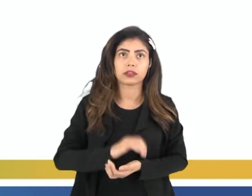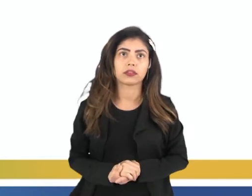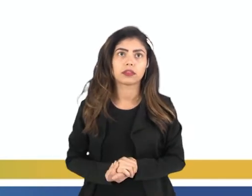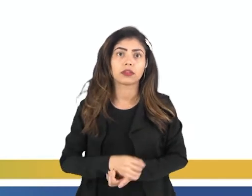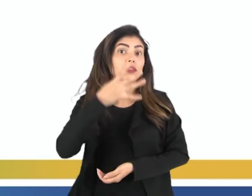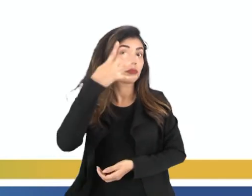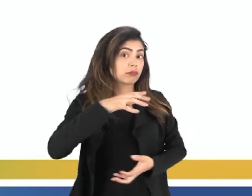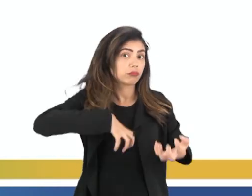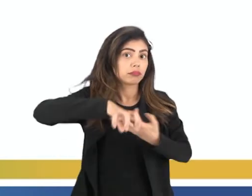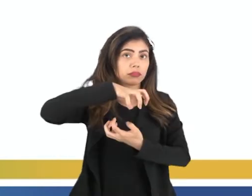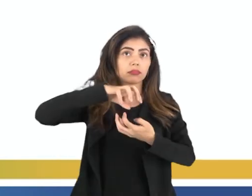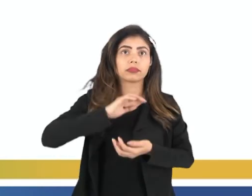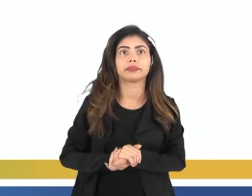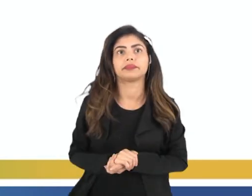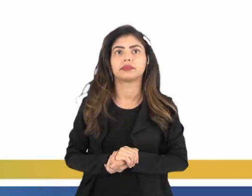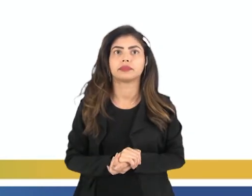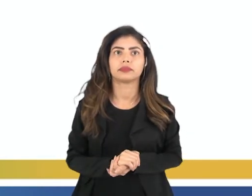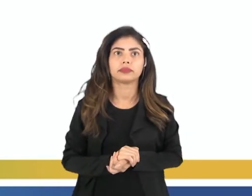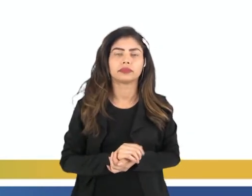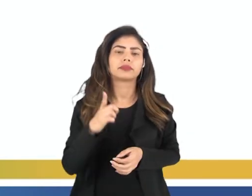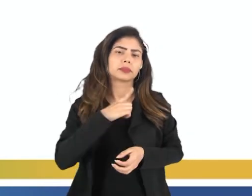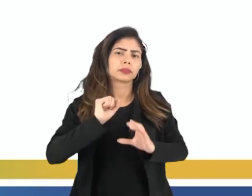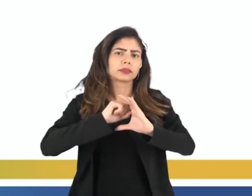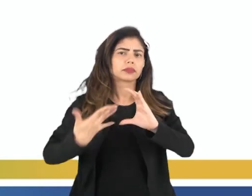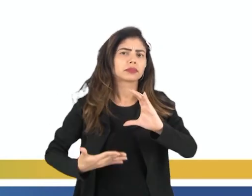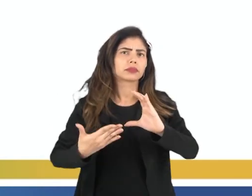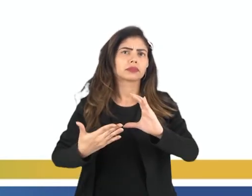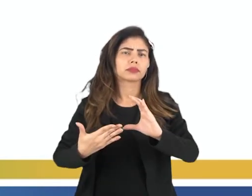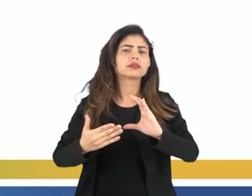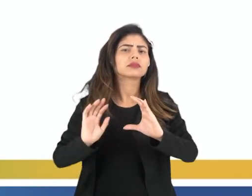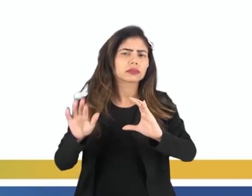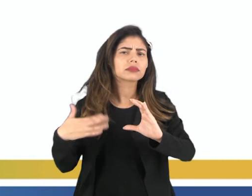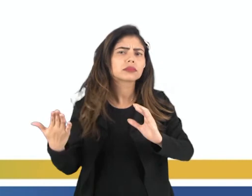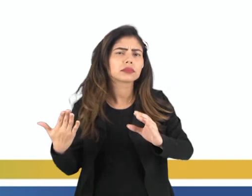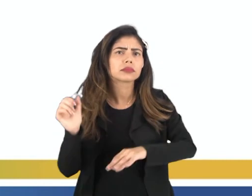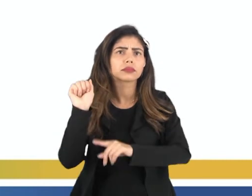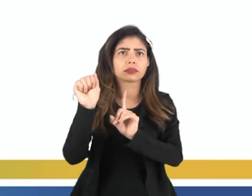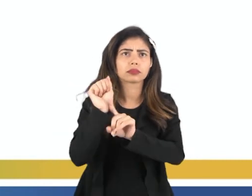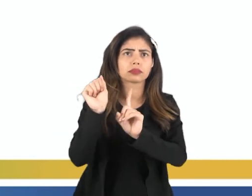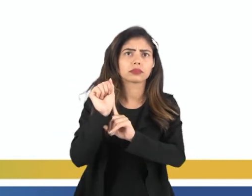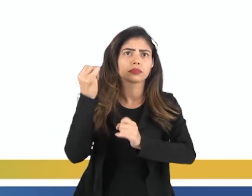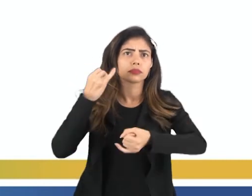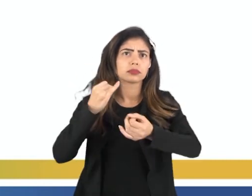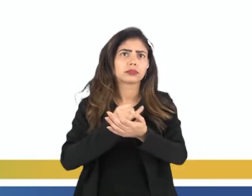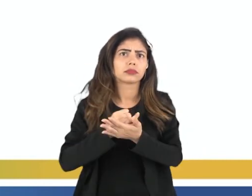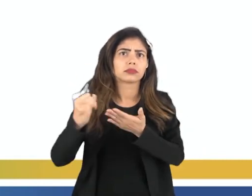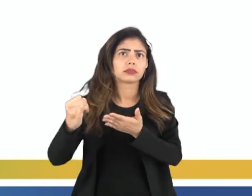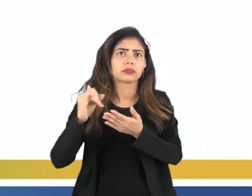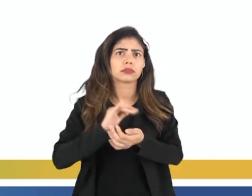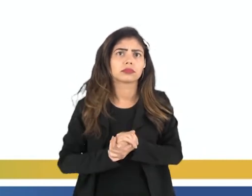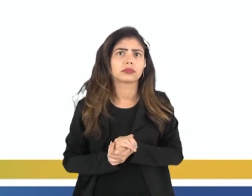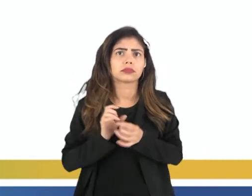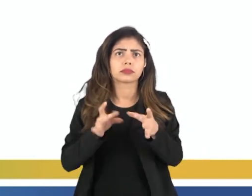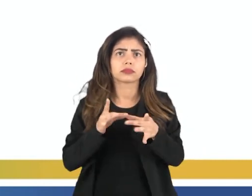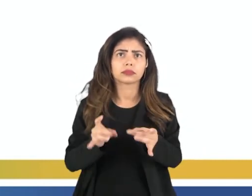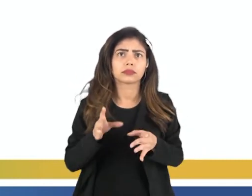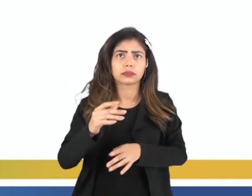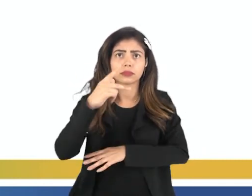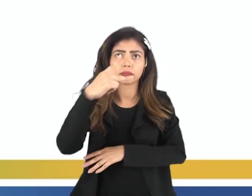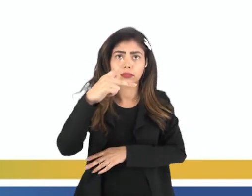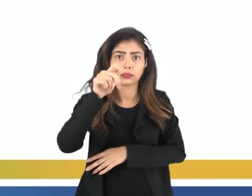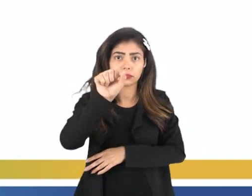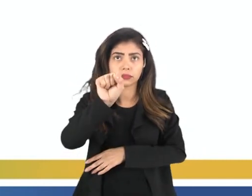4.0, ou Quarta Revolução, e tem como características, letra A, introdução no mercado de